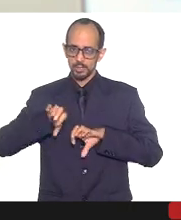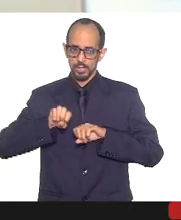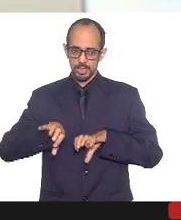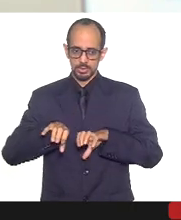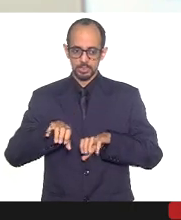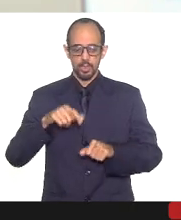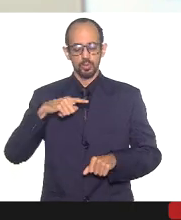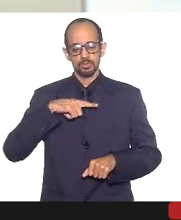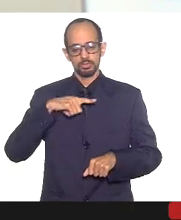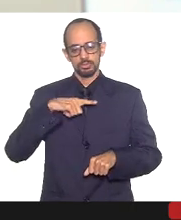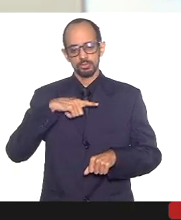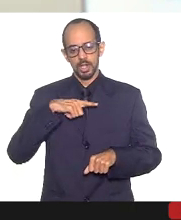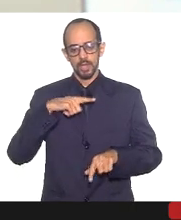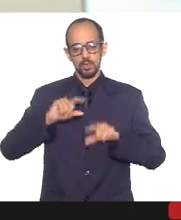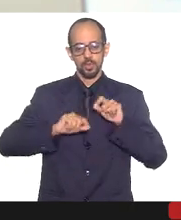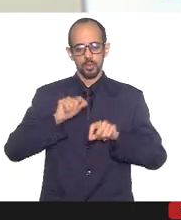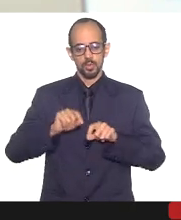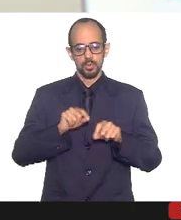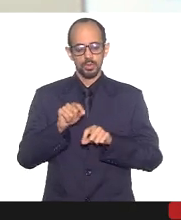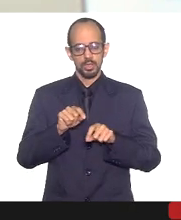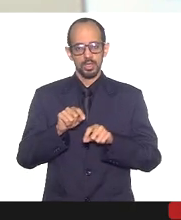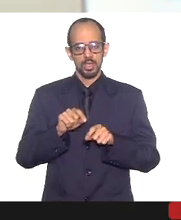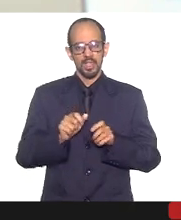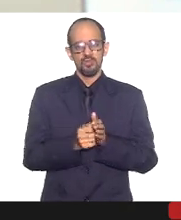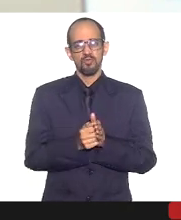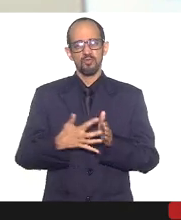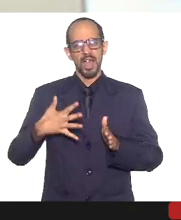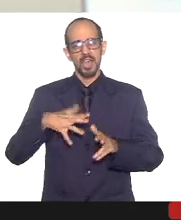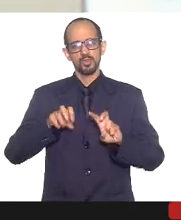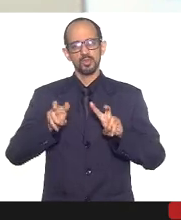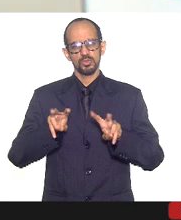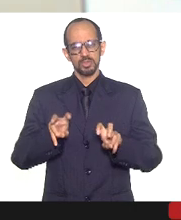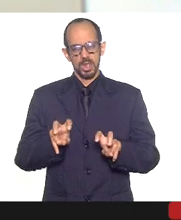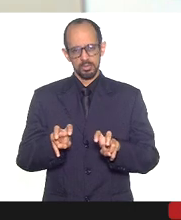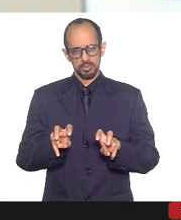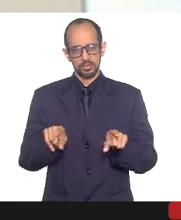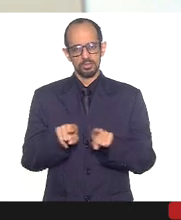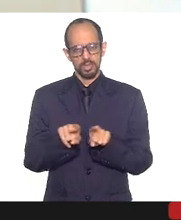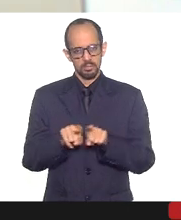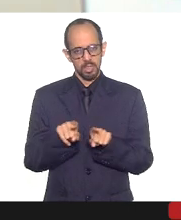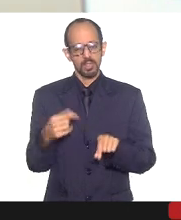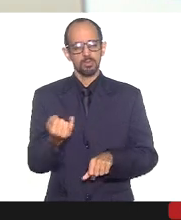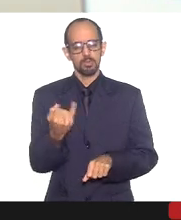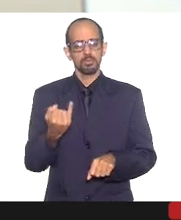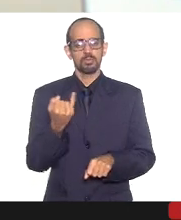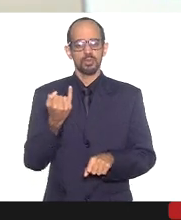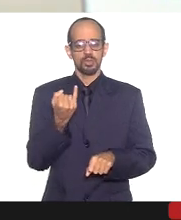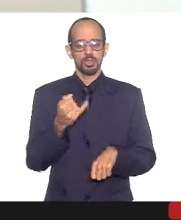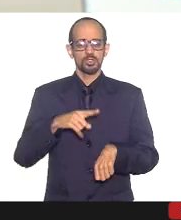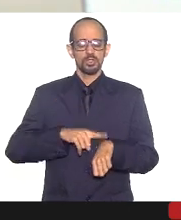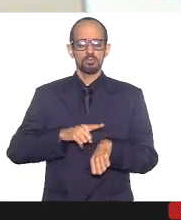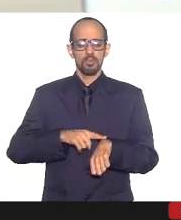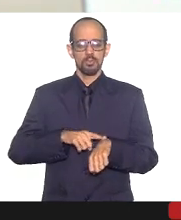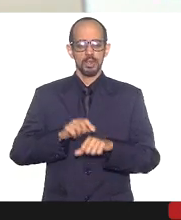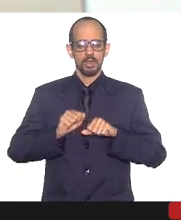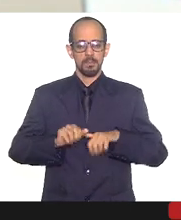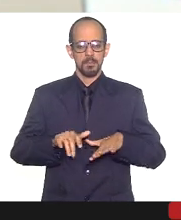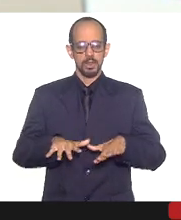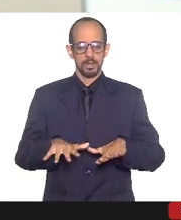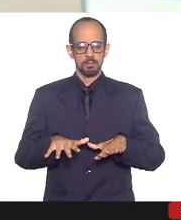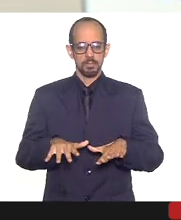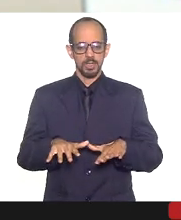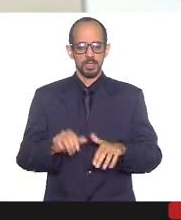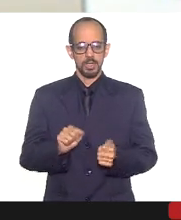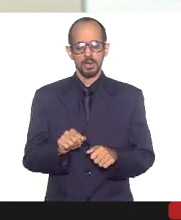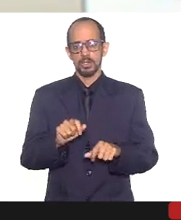muito permeadas por uma série de outros temas muito relevantes, que nesse momento da pandemia